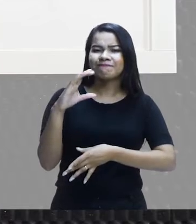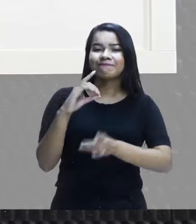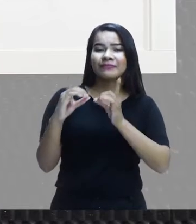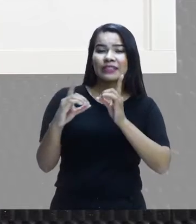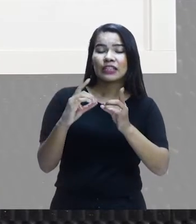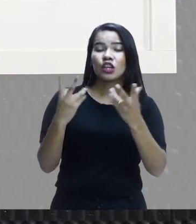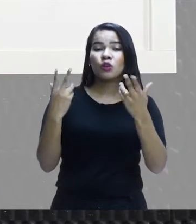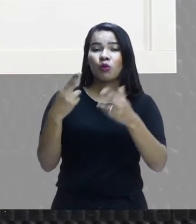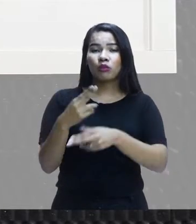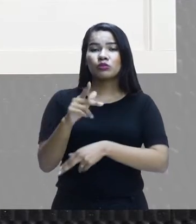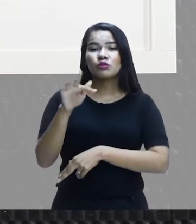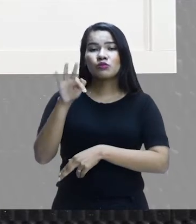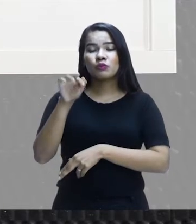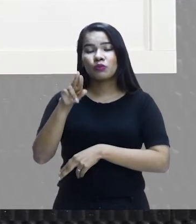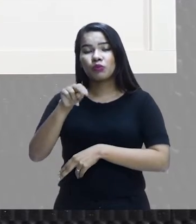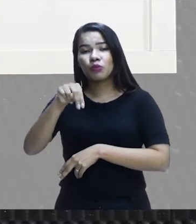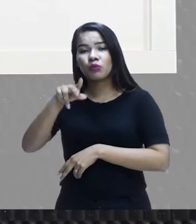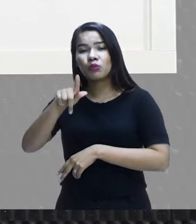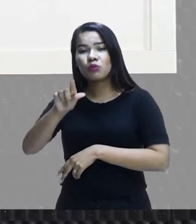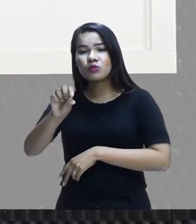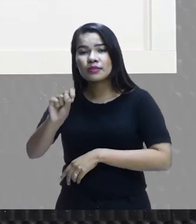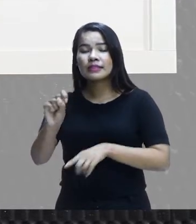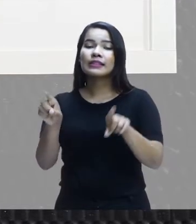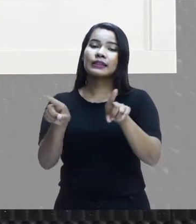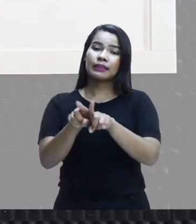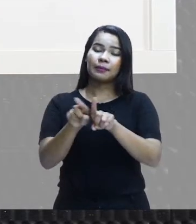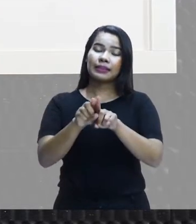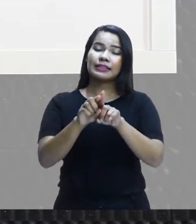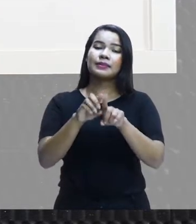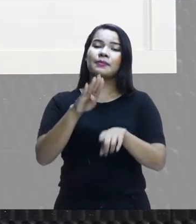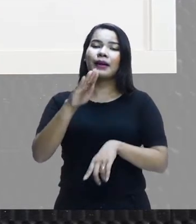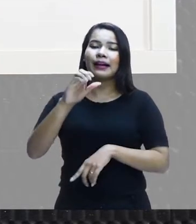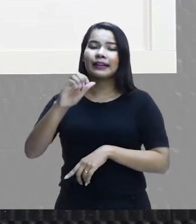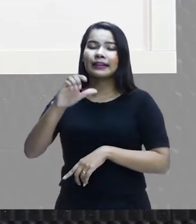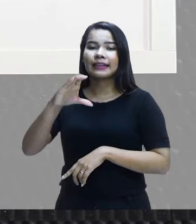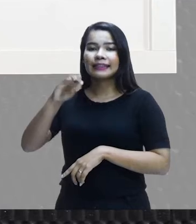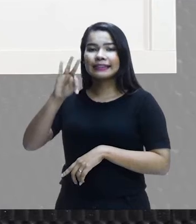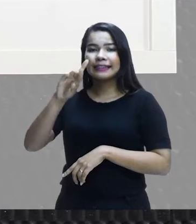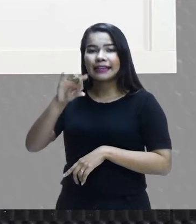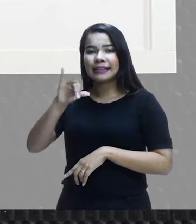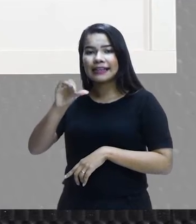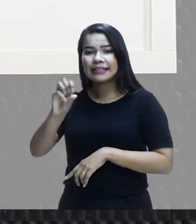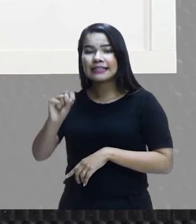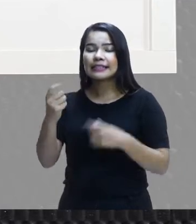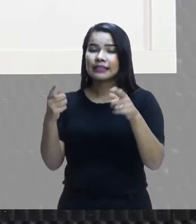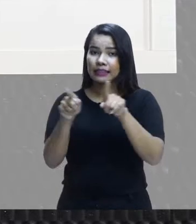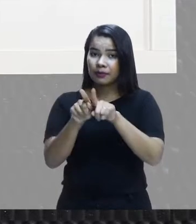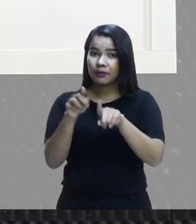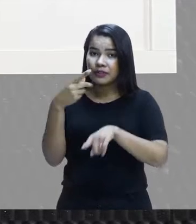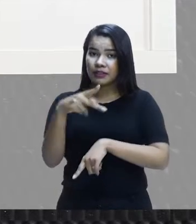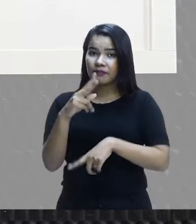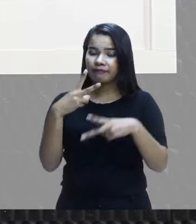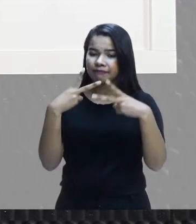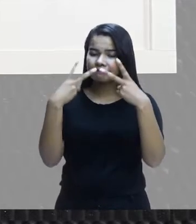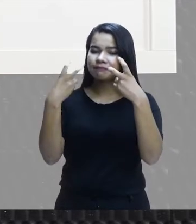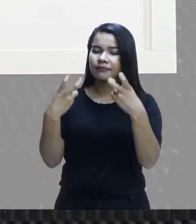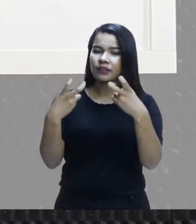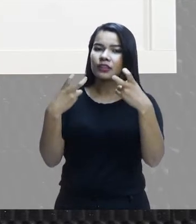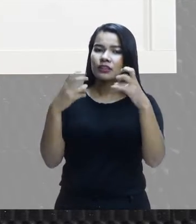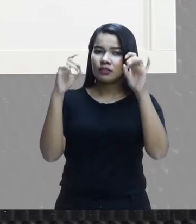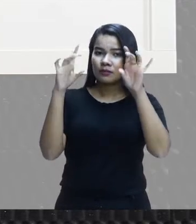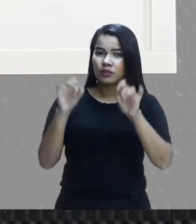que você vai observar, assim como nas bactérias, que também você observa, que são considerados organismos heterotróficos,